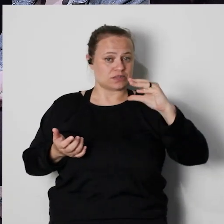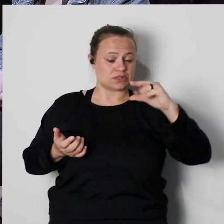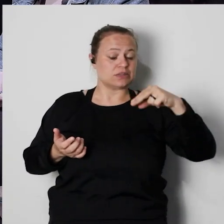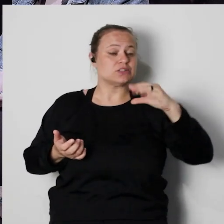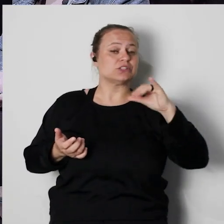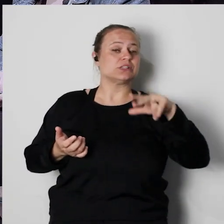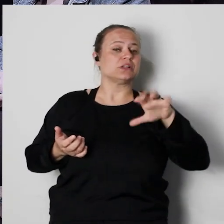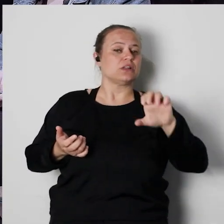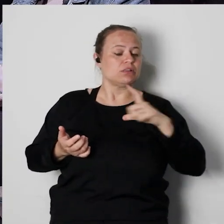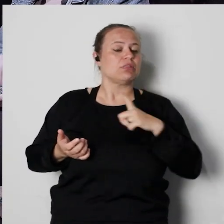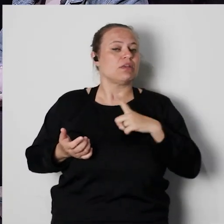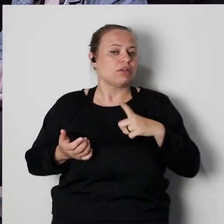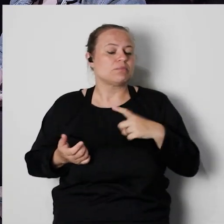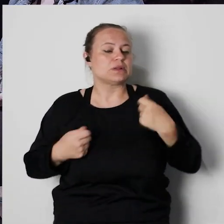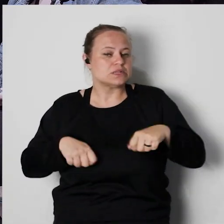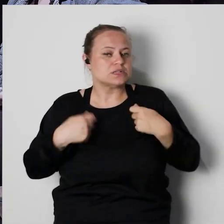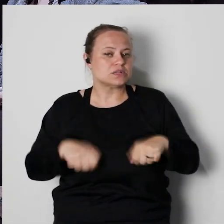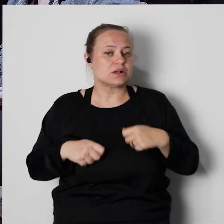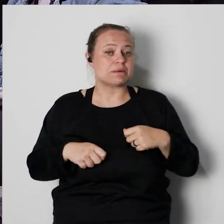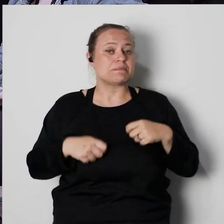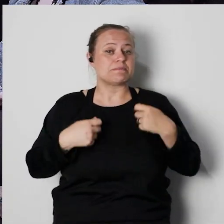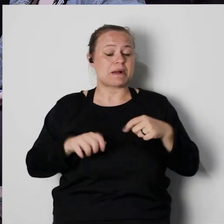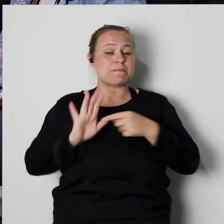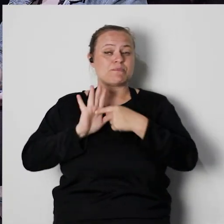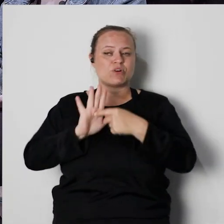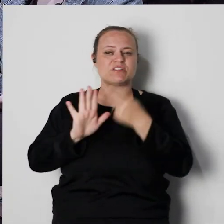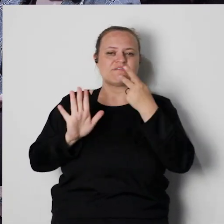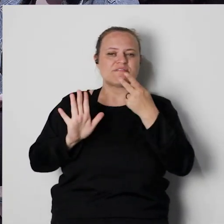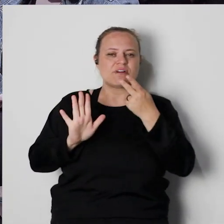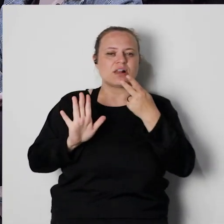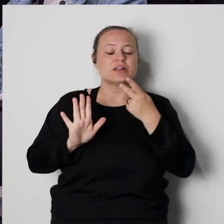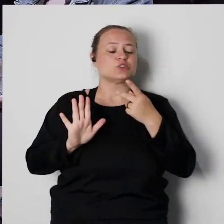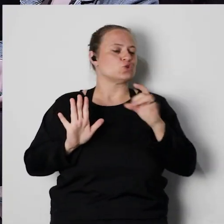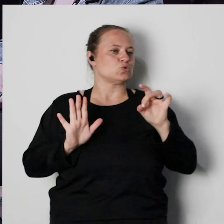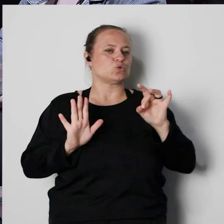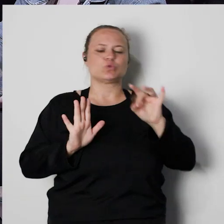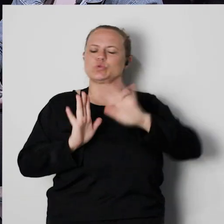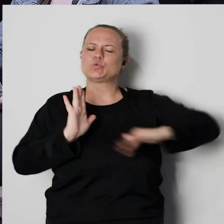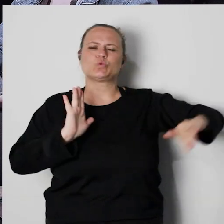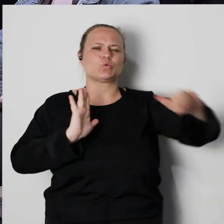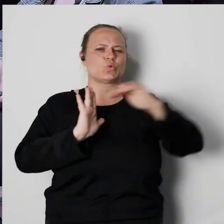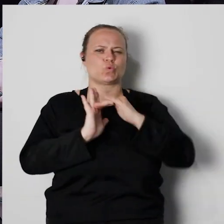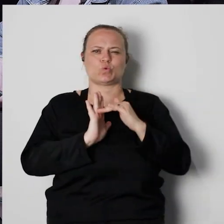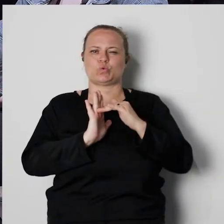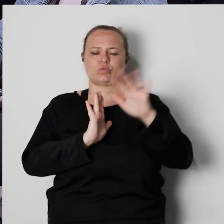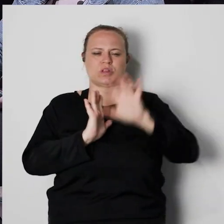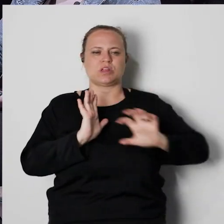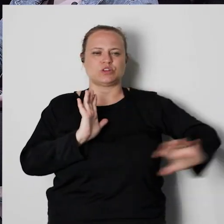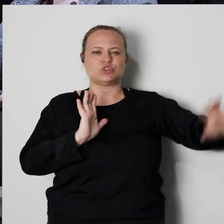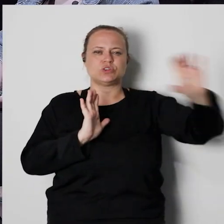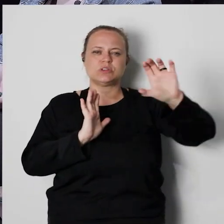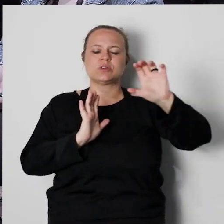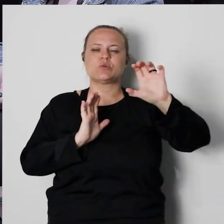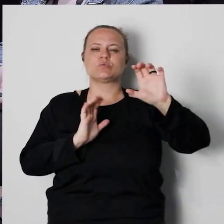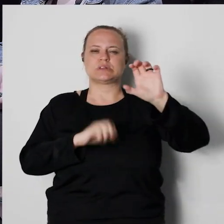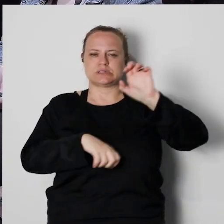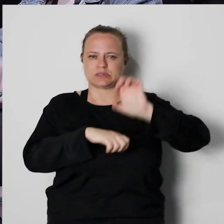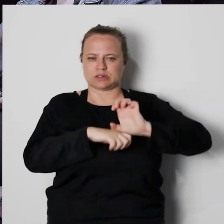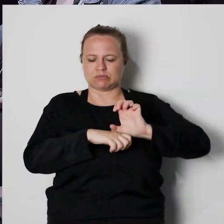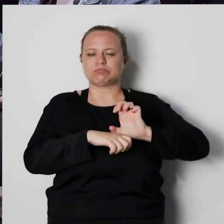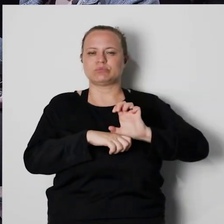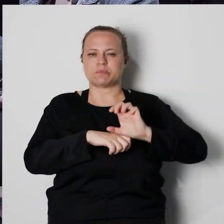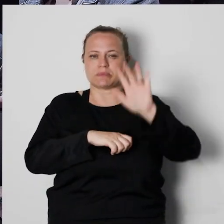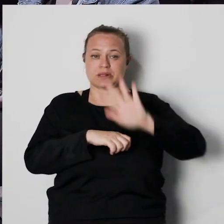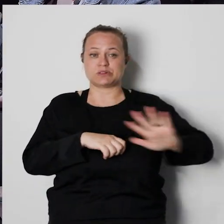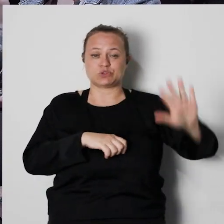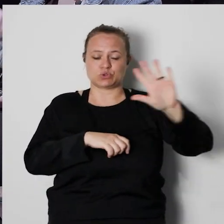tinha colocado no regulamento é que para os filmes se inscrever, eles tinham que ter o registro da CPB, né, na Ancine. E